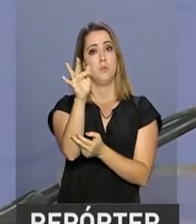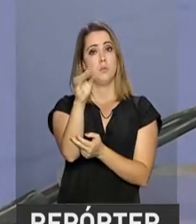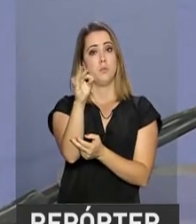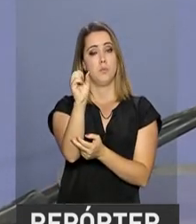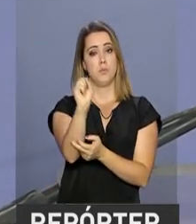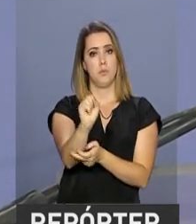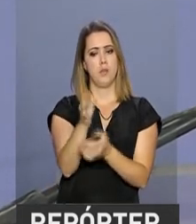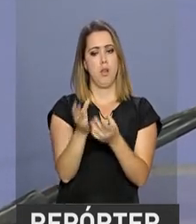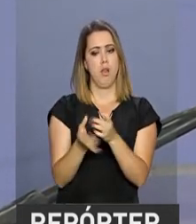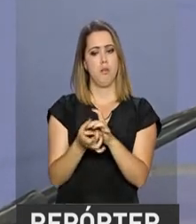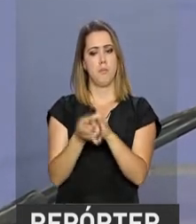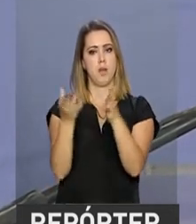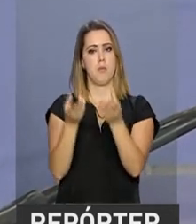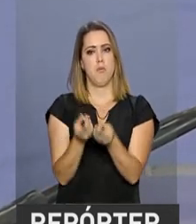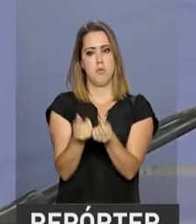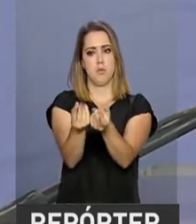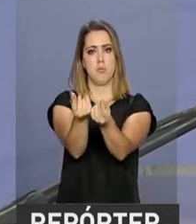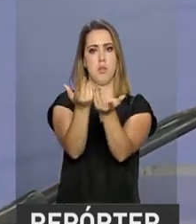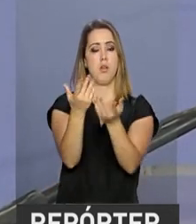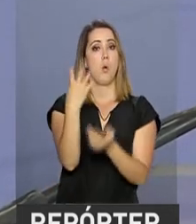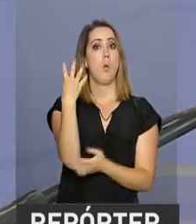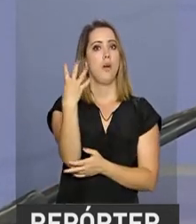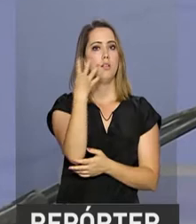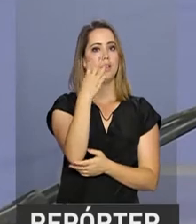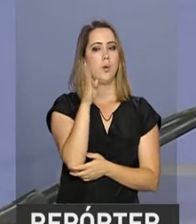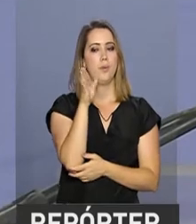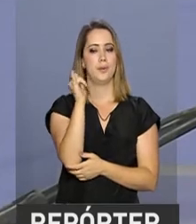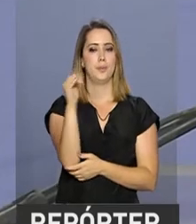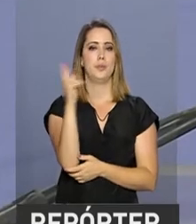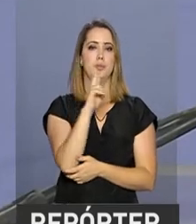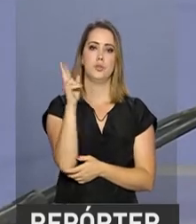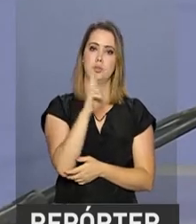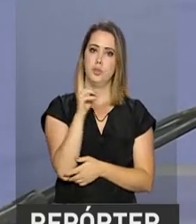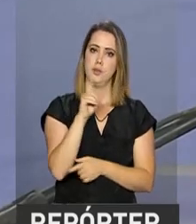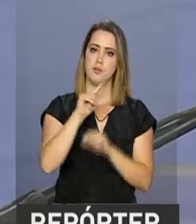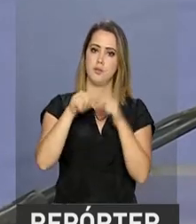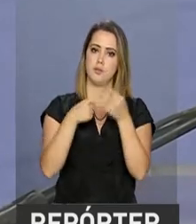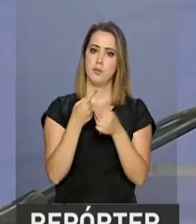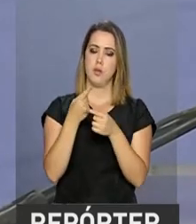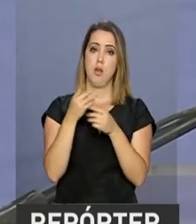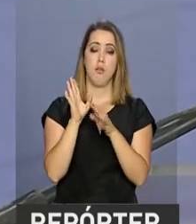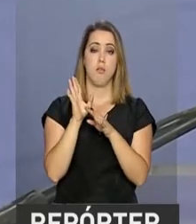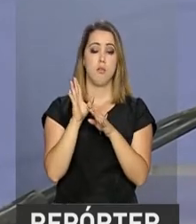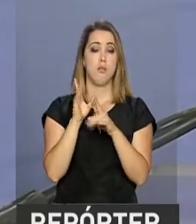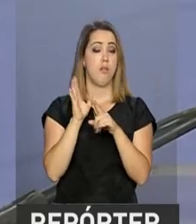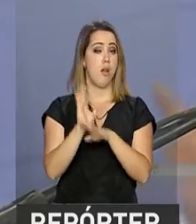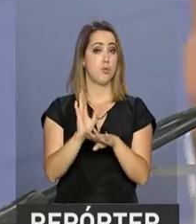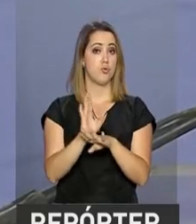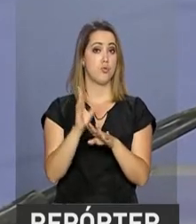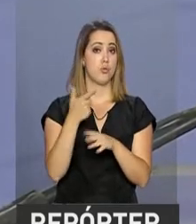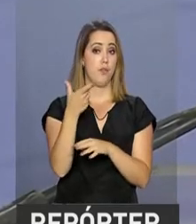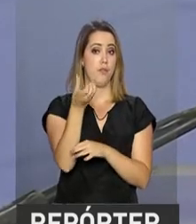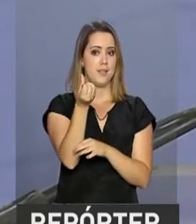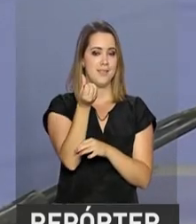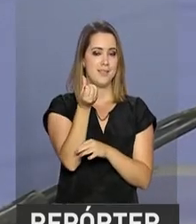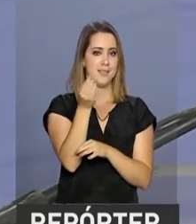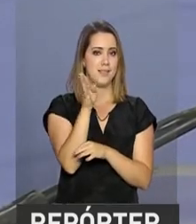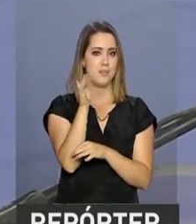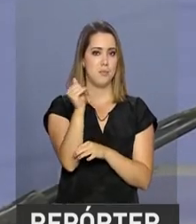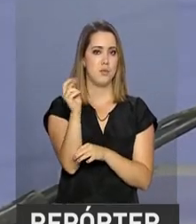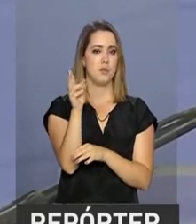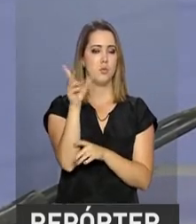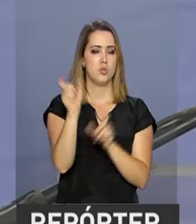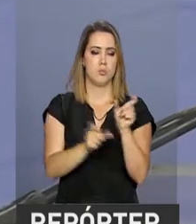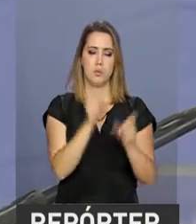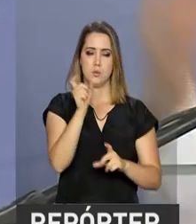com isso 44 bilhões de reais beneficiando 26 milhões de trabalhadores